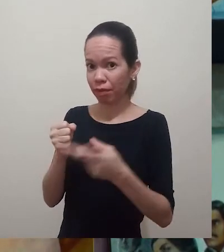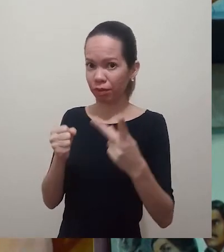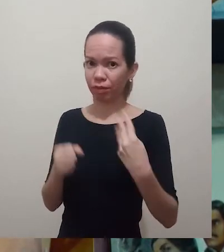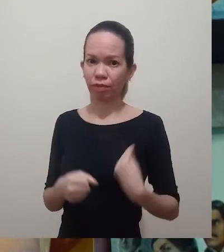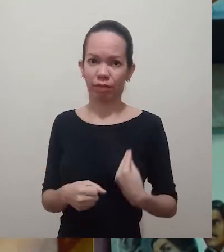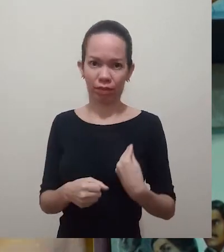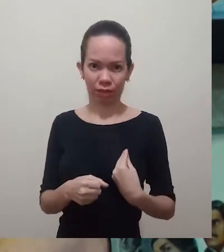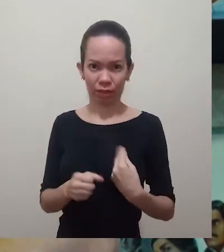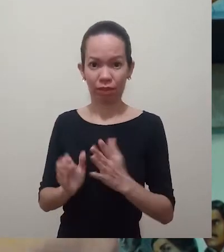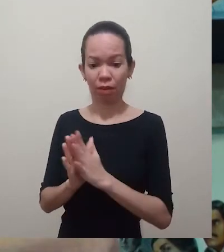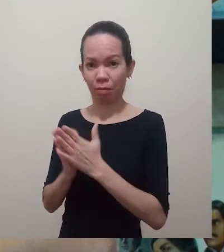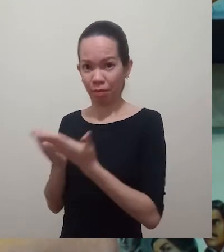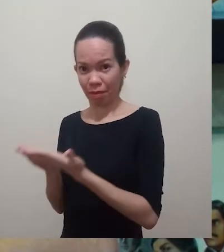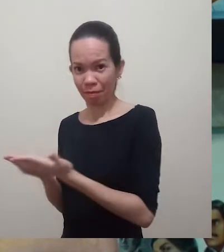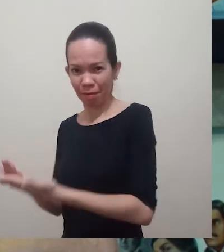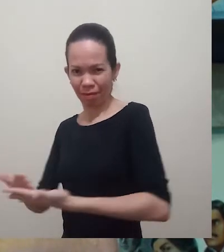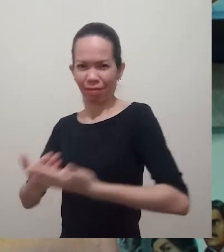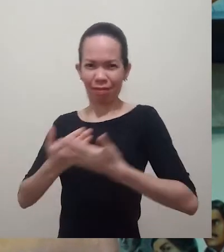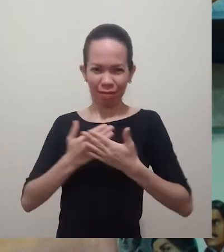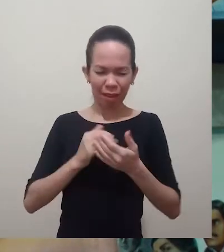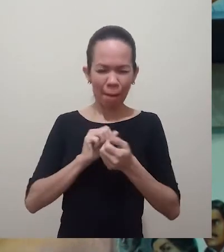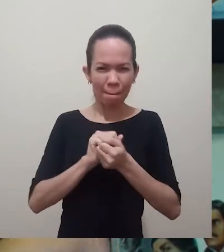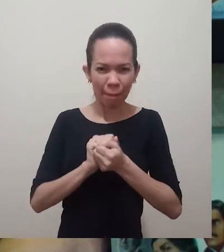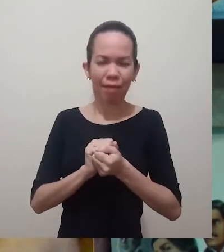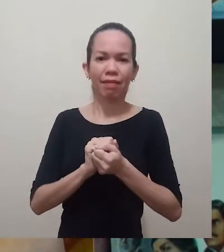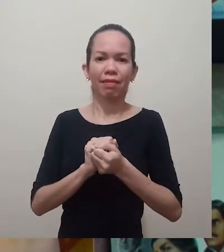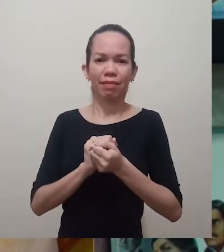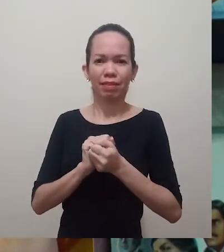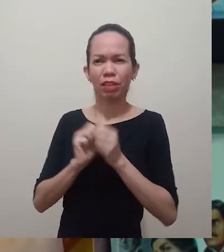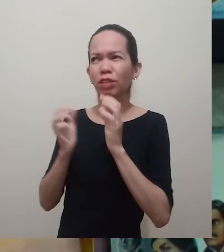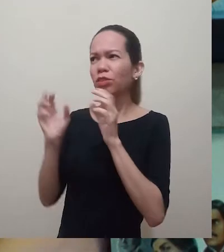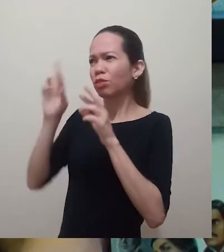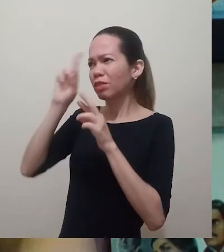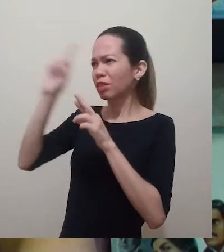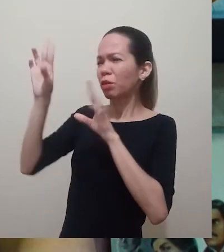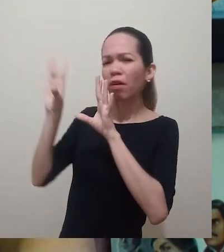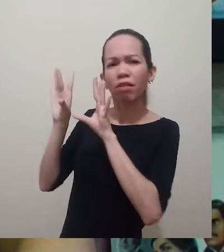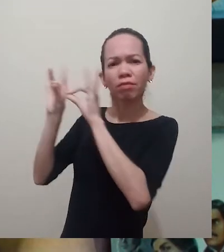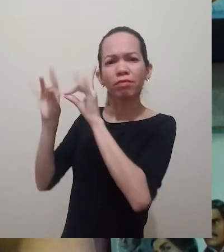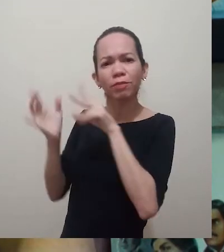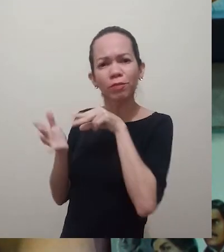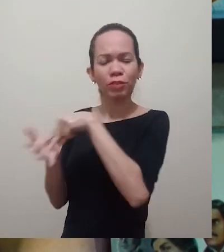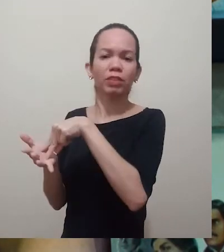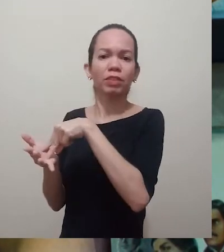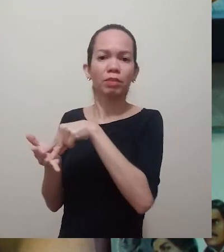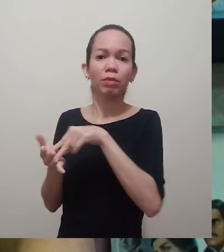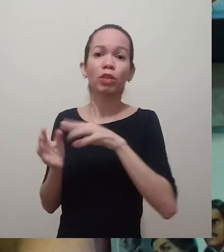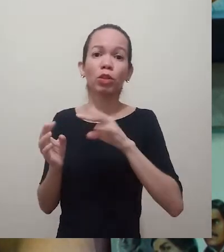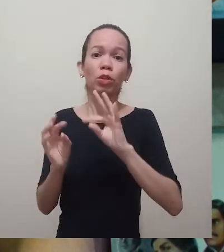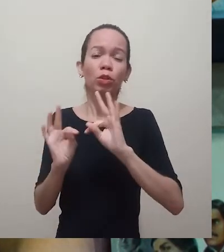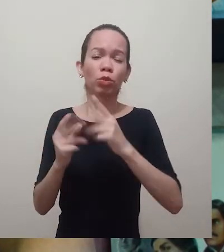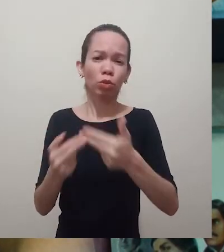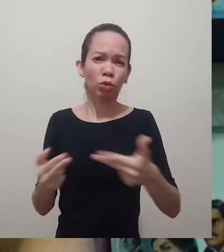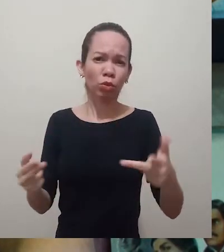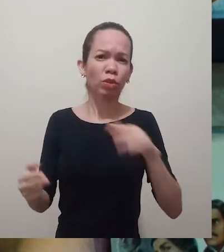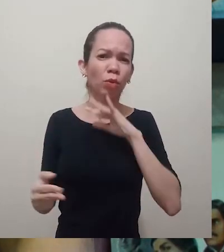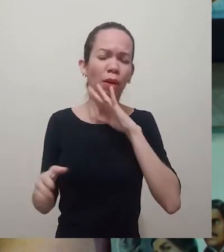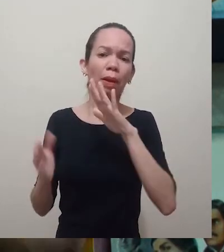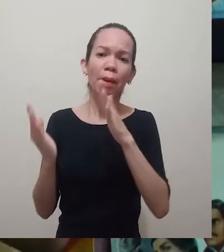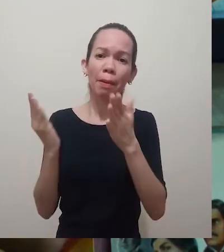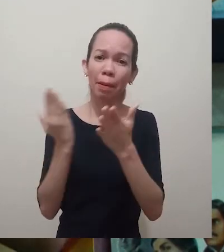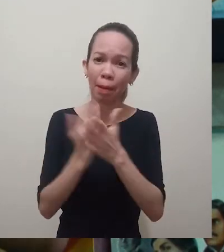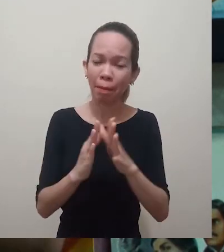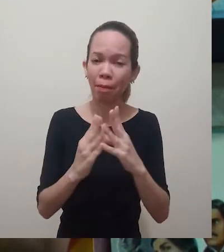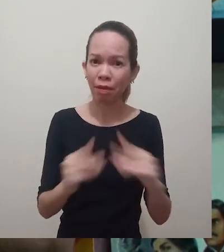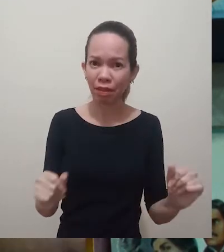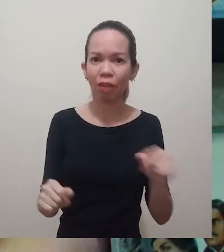a pele se a palavra de deus apegue-se ao senhor firme e se nele quando tudo isso passar você vai ver